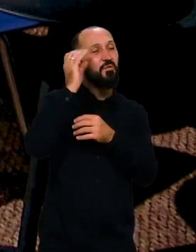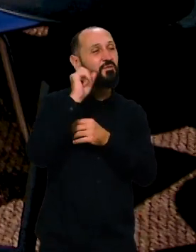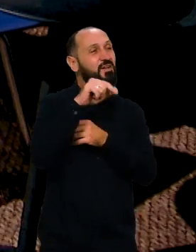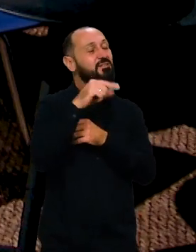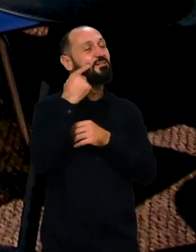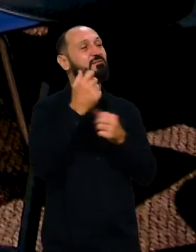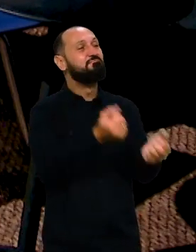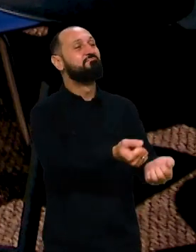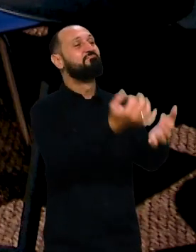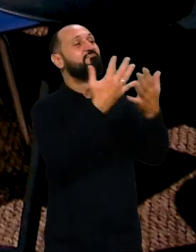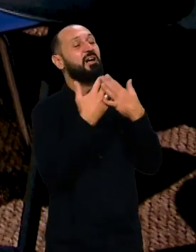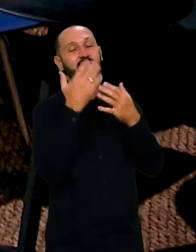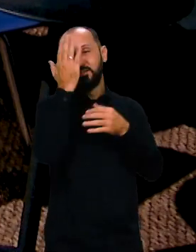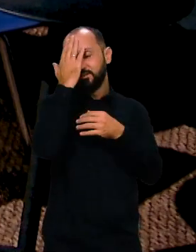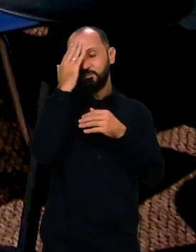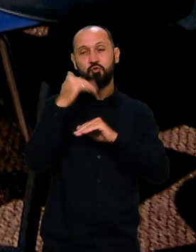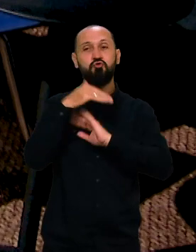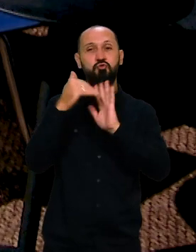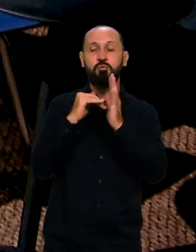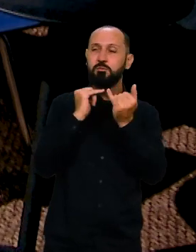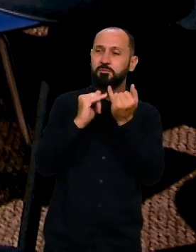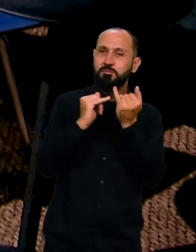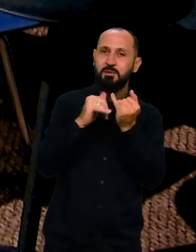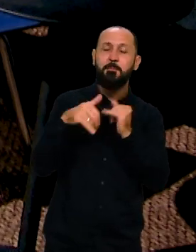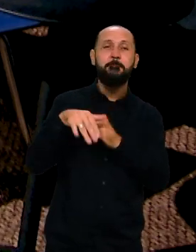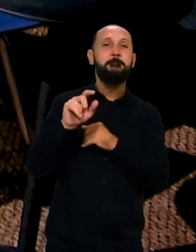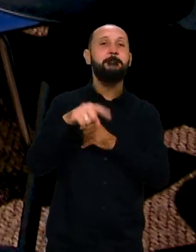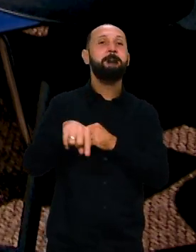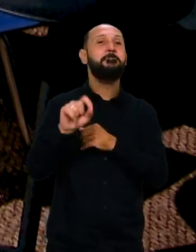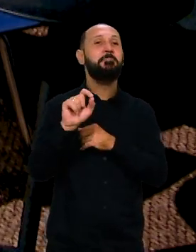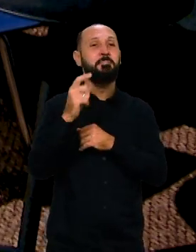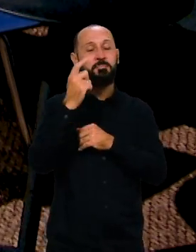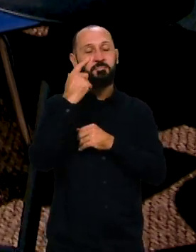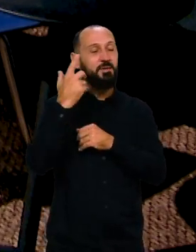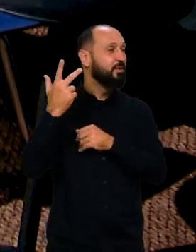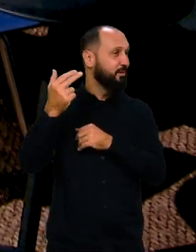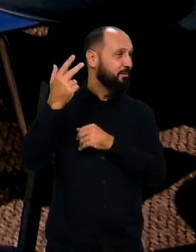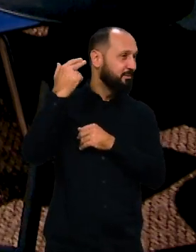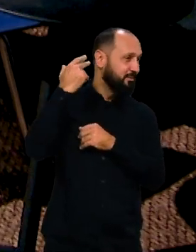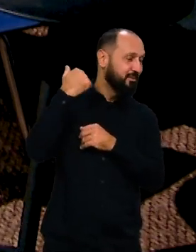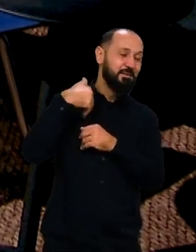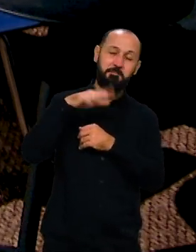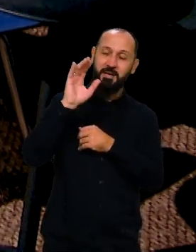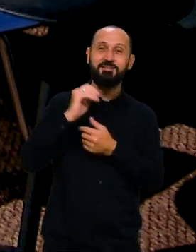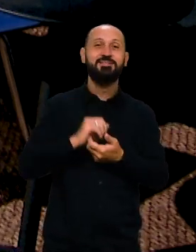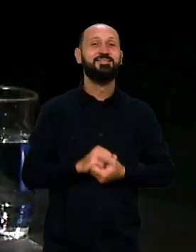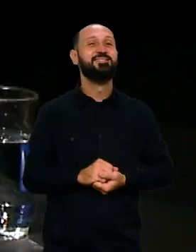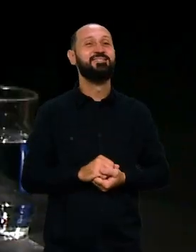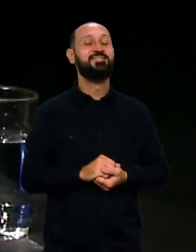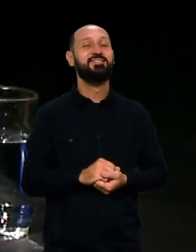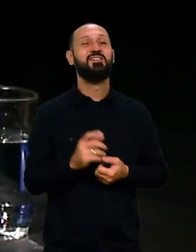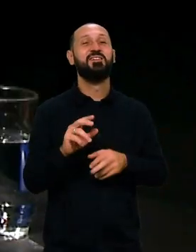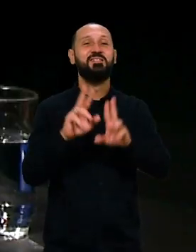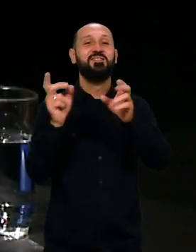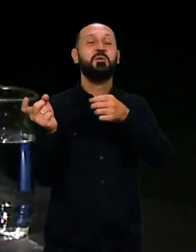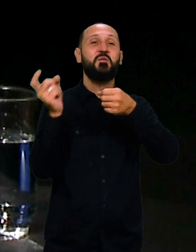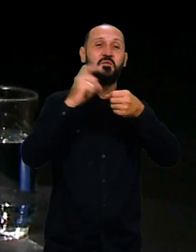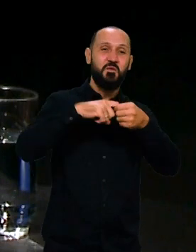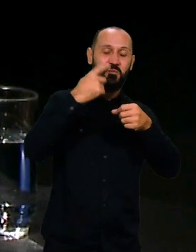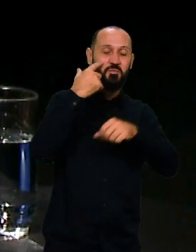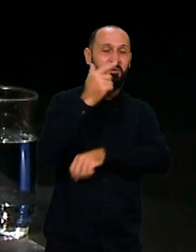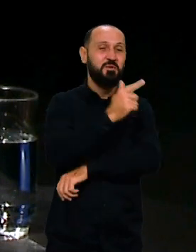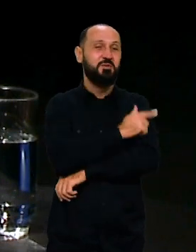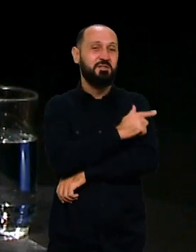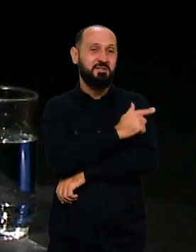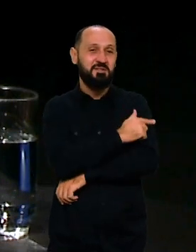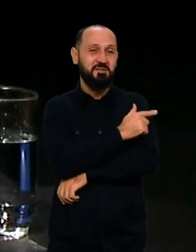Ouvindo, né? Só ouvia as dores e sabia de tudo, tá? Sabe mais do que dos salões de cabelo, cabeleireira, tá? Bom, e agora voltando para essa